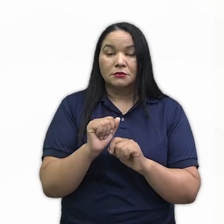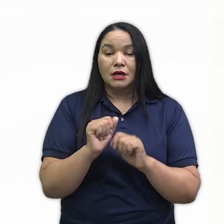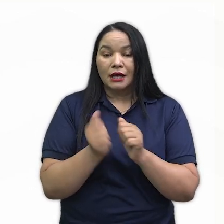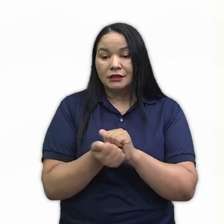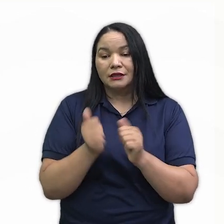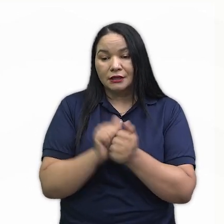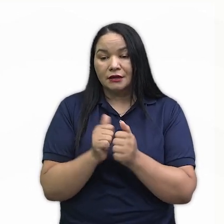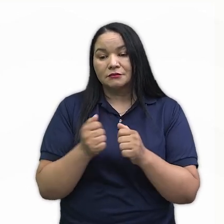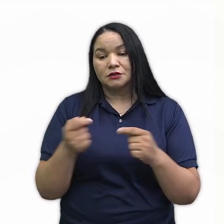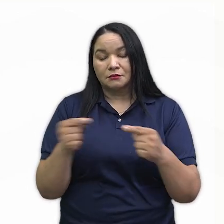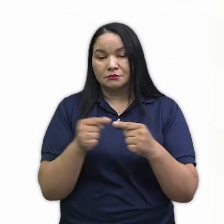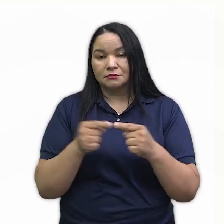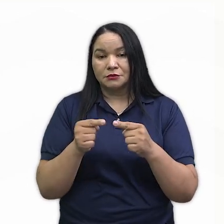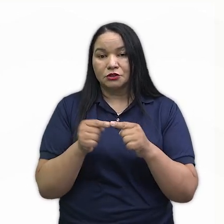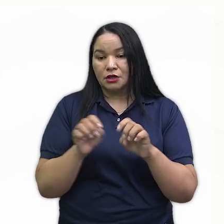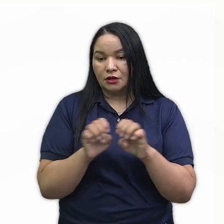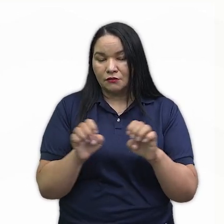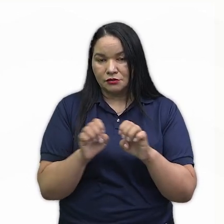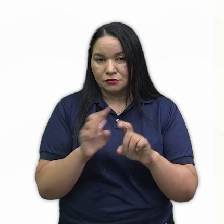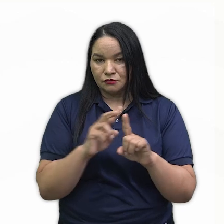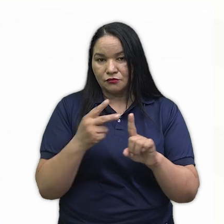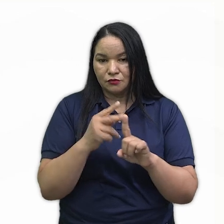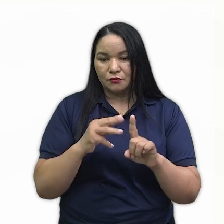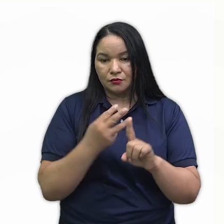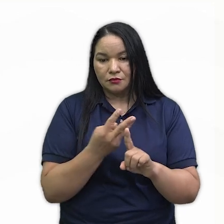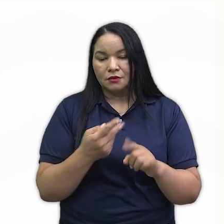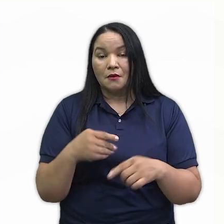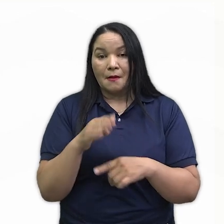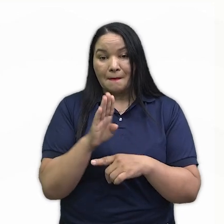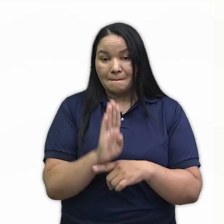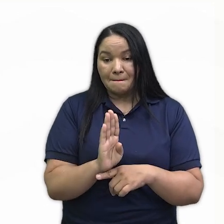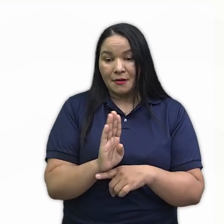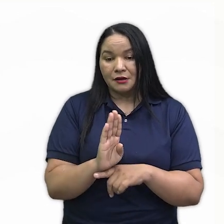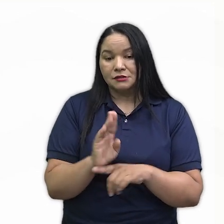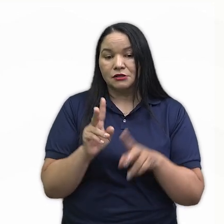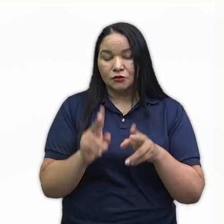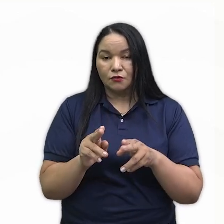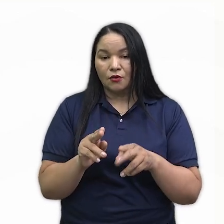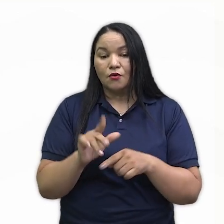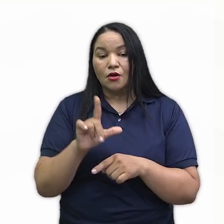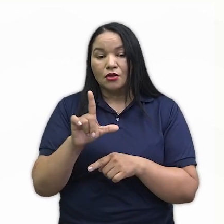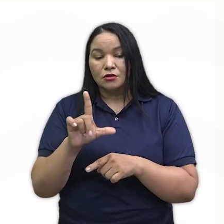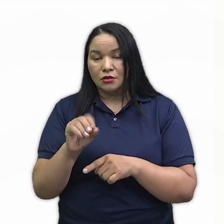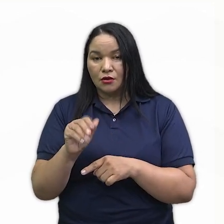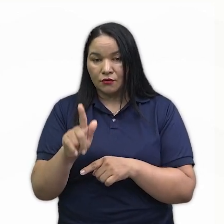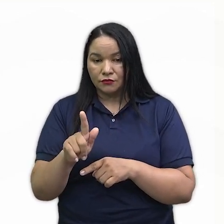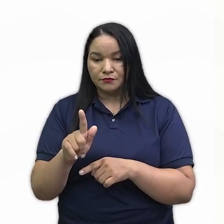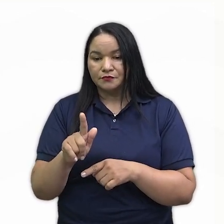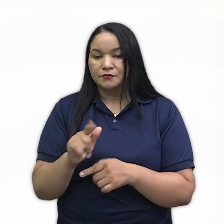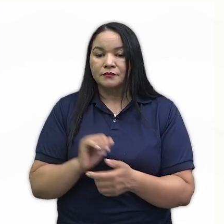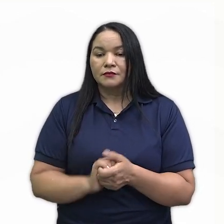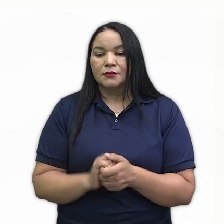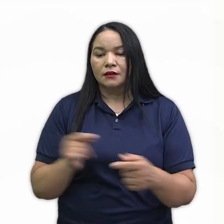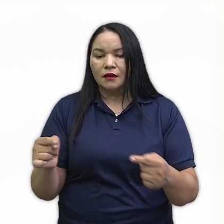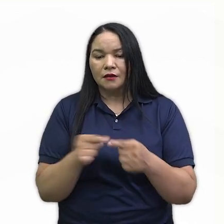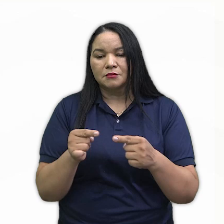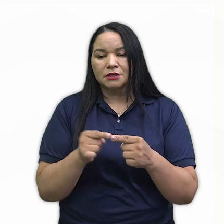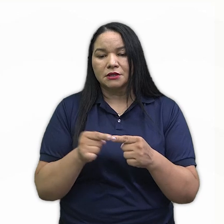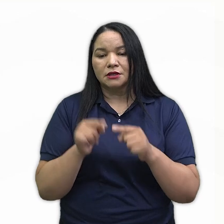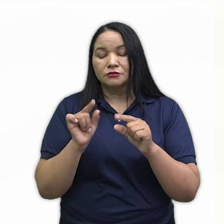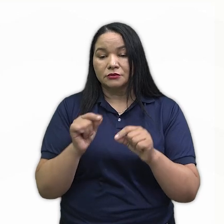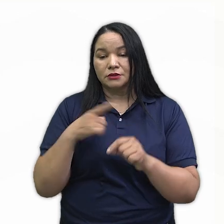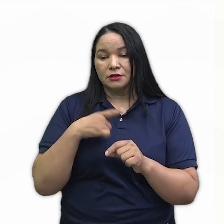exponencial. A base elevado a x vai ser igual ao nosso logaritmando. Então, aplicando aqui, nós vamos